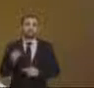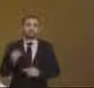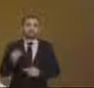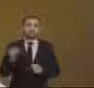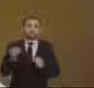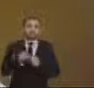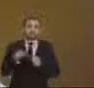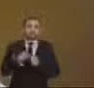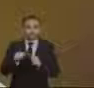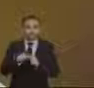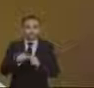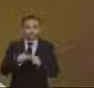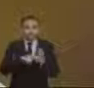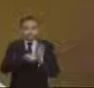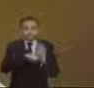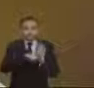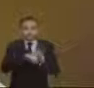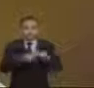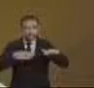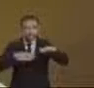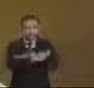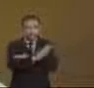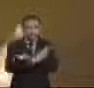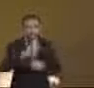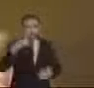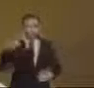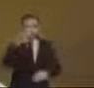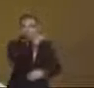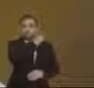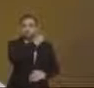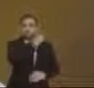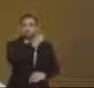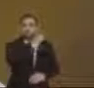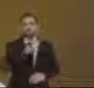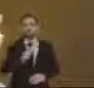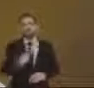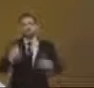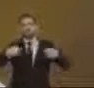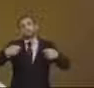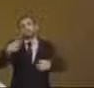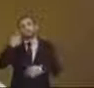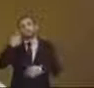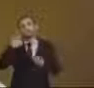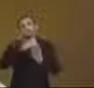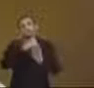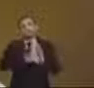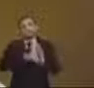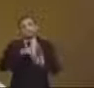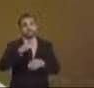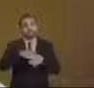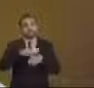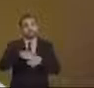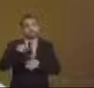feita de uma maneira relâmpago. E temos que ver as prerrogativas, como o deputado Iglesias falou,